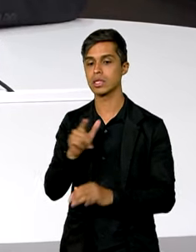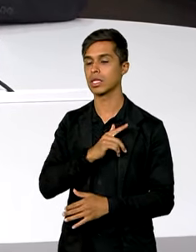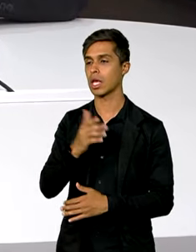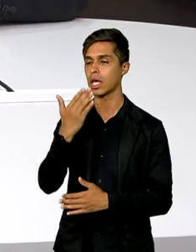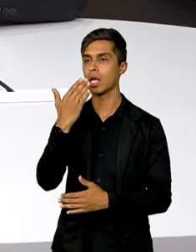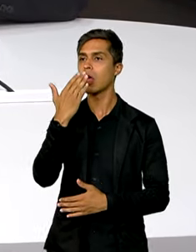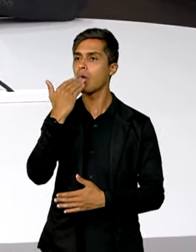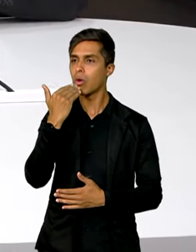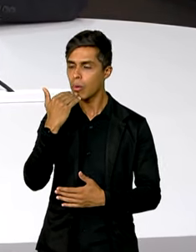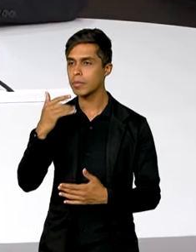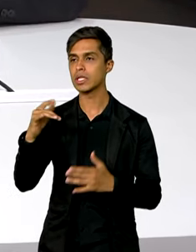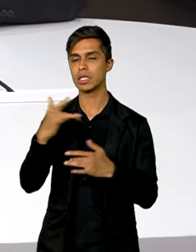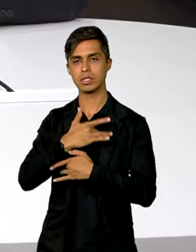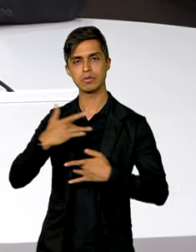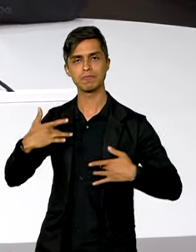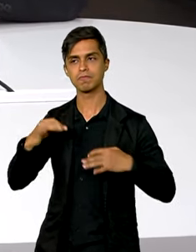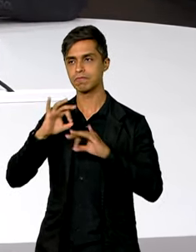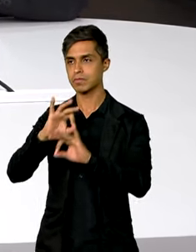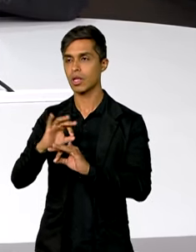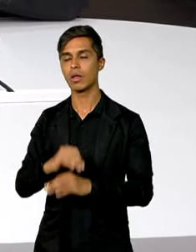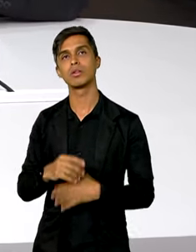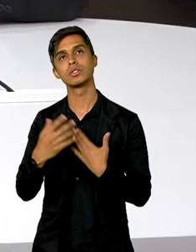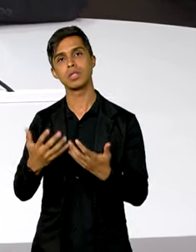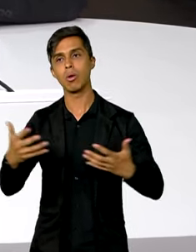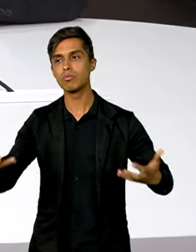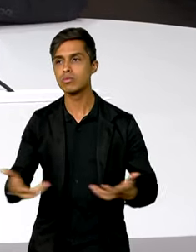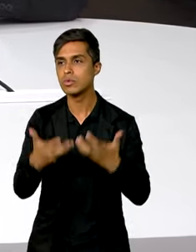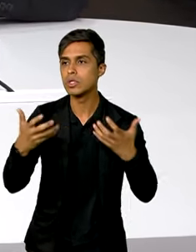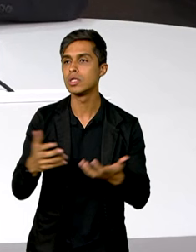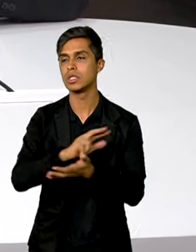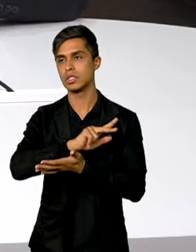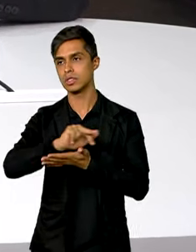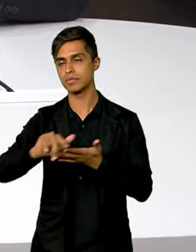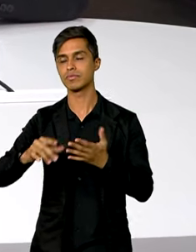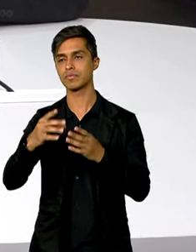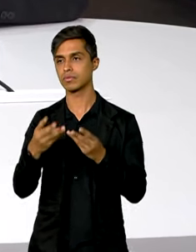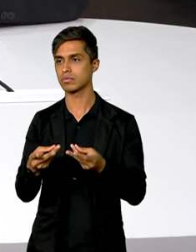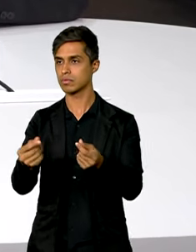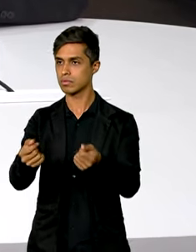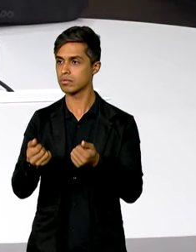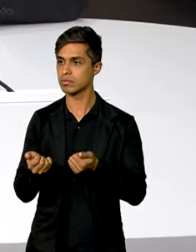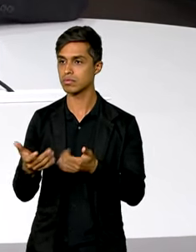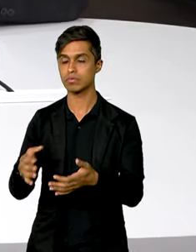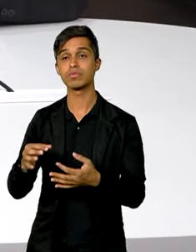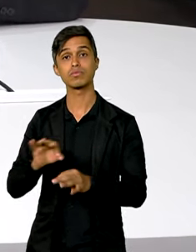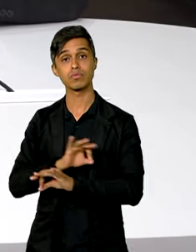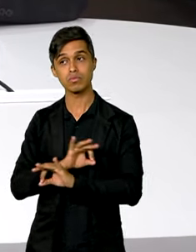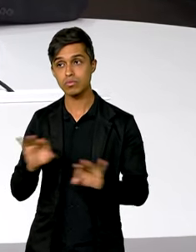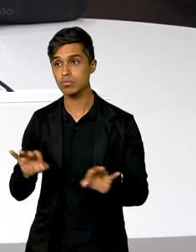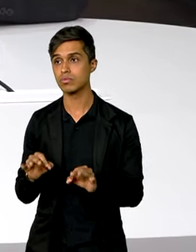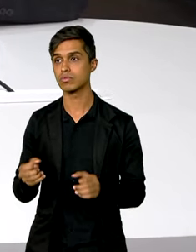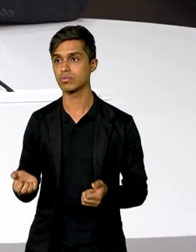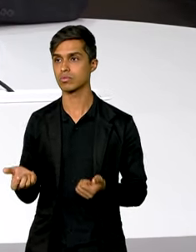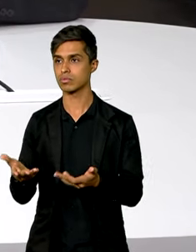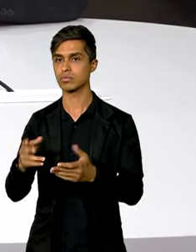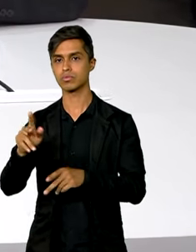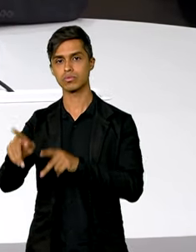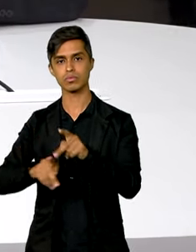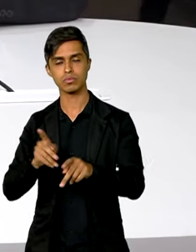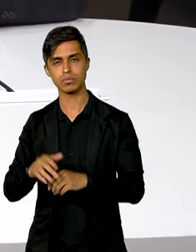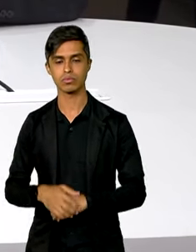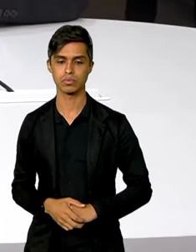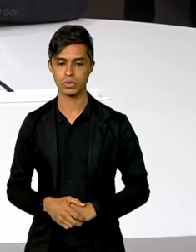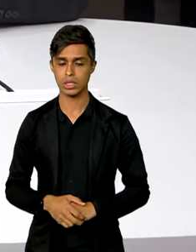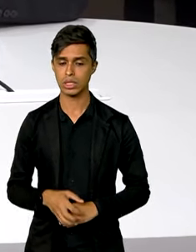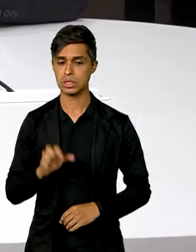saudáveis, isso é, orgânicos, alimentos de qualidade na mesa do povo, frescos na mesa do povo, senão